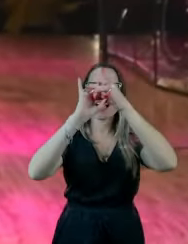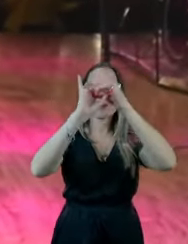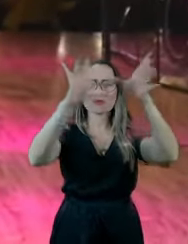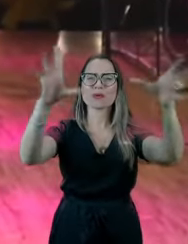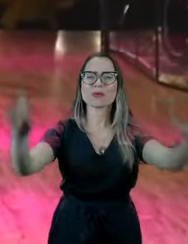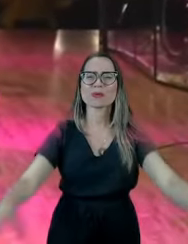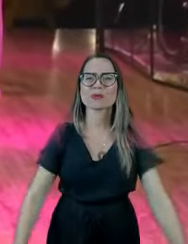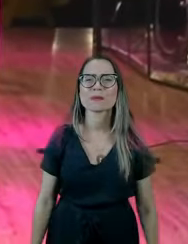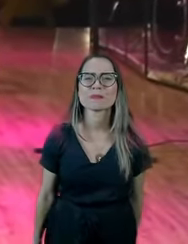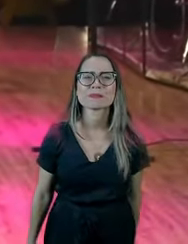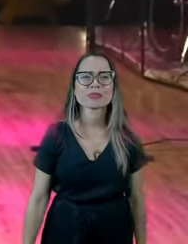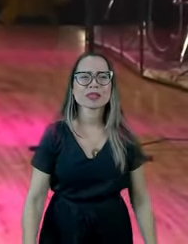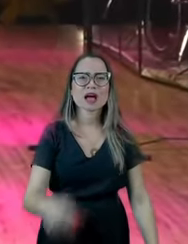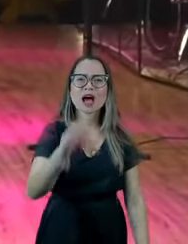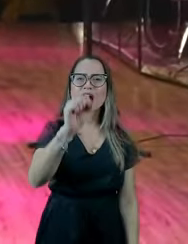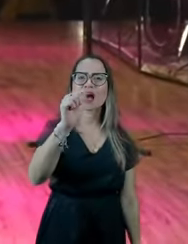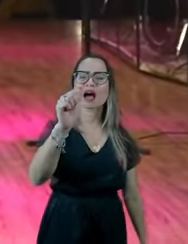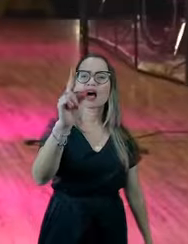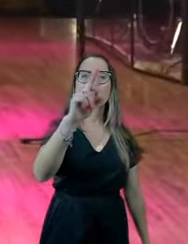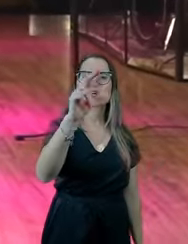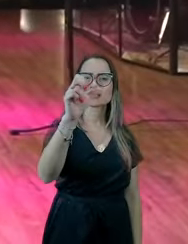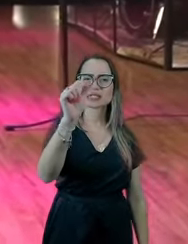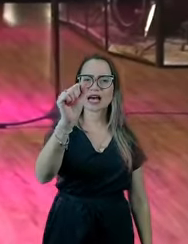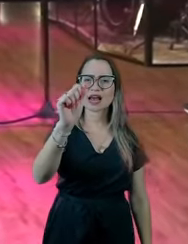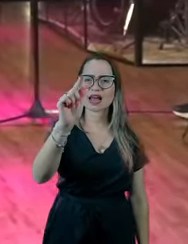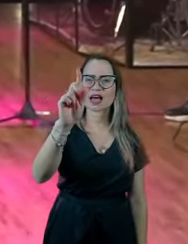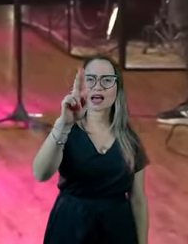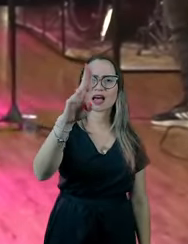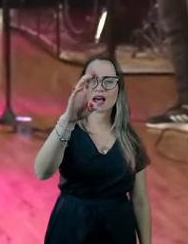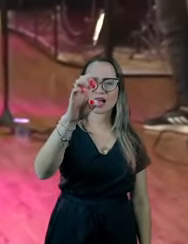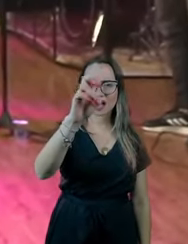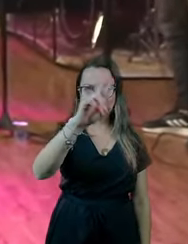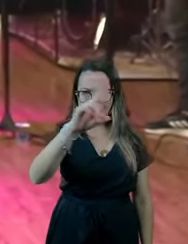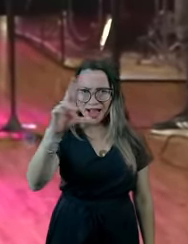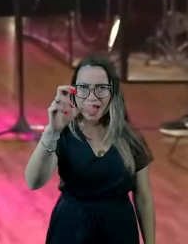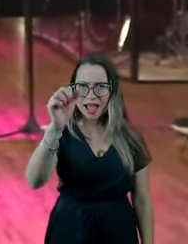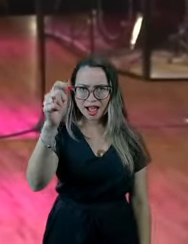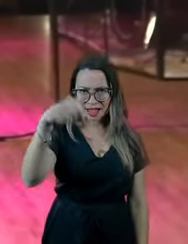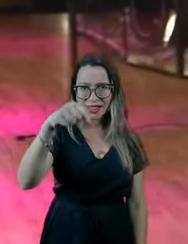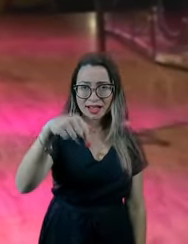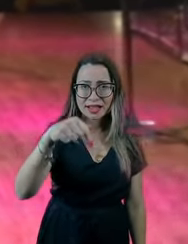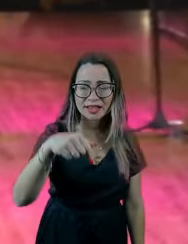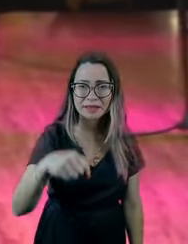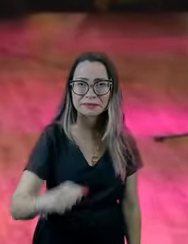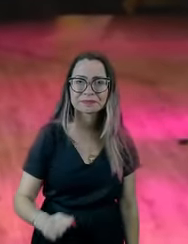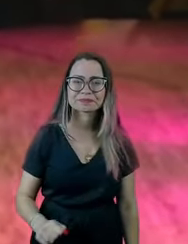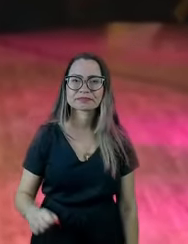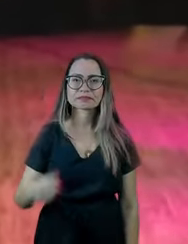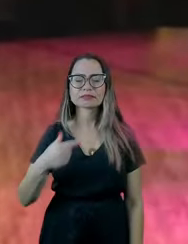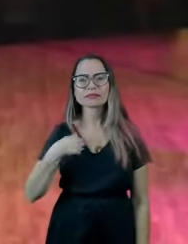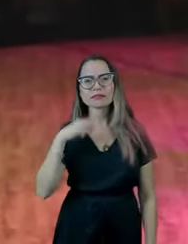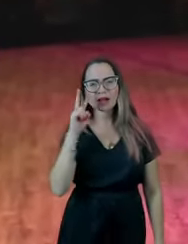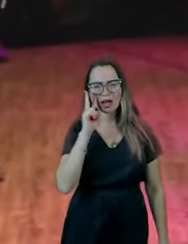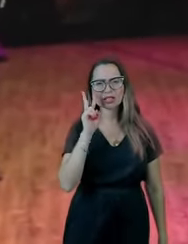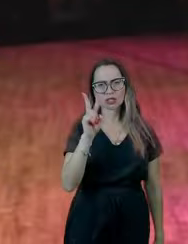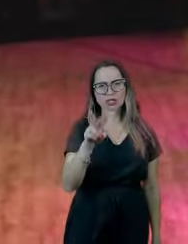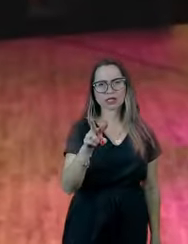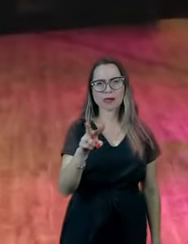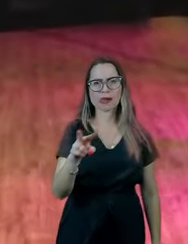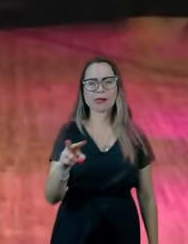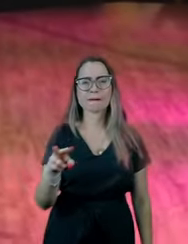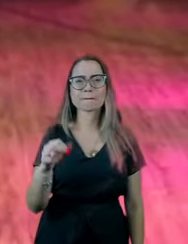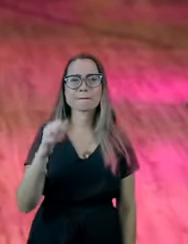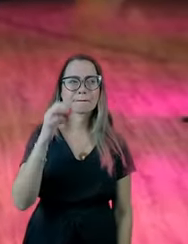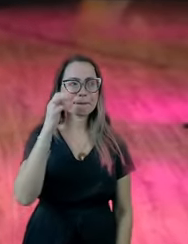A Sara Guerra está aqui. Sara, tá aqui, Sara. Eu tava te olhando lá. Sara tá aqui entregando